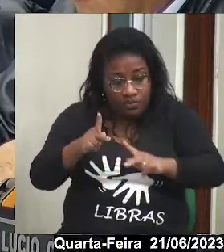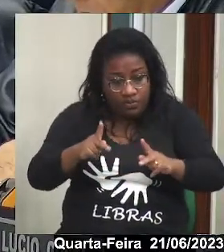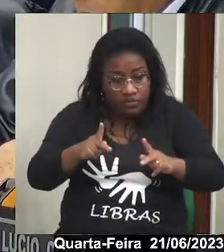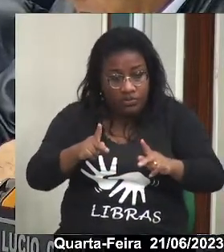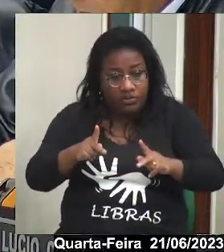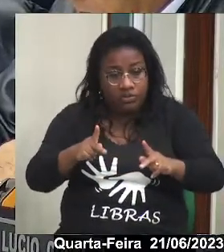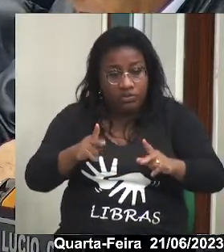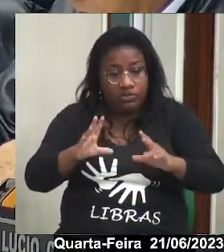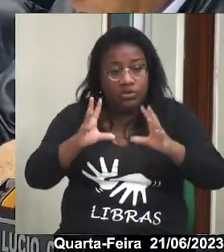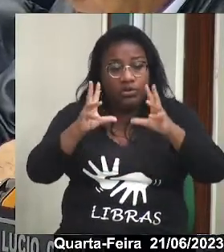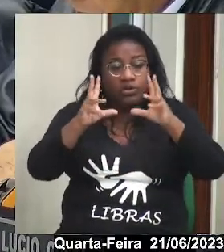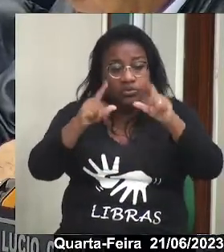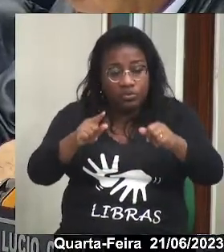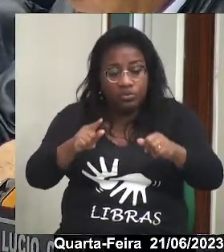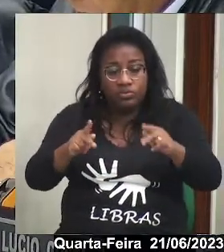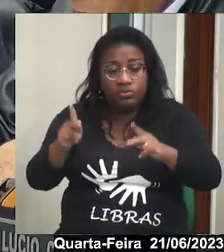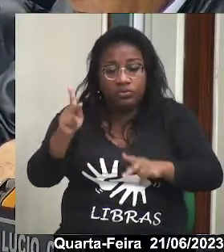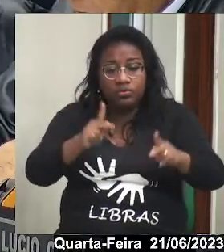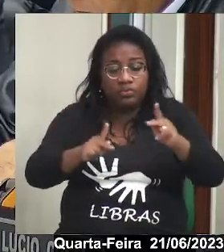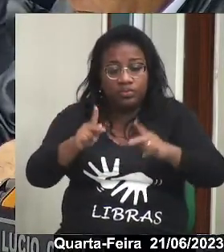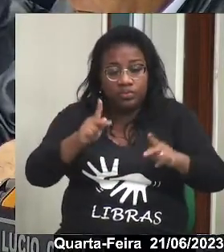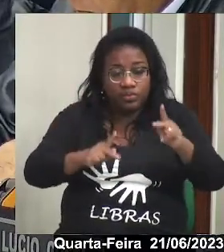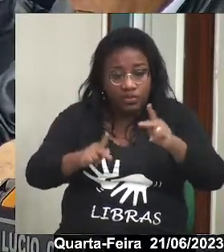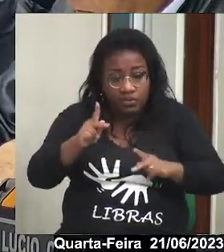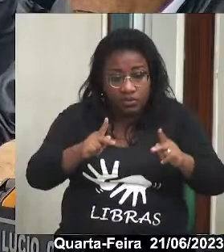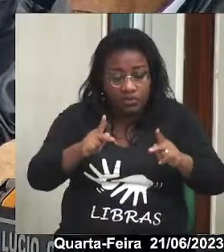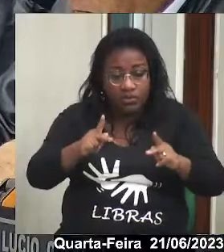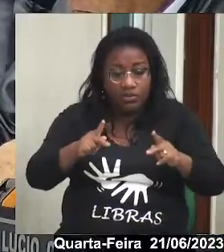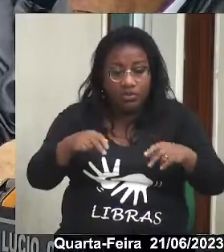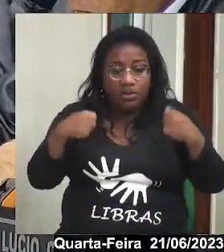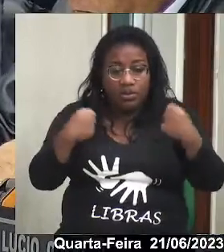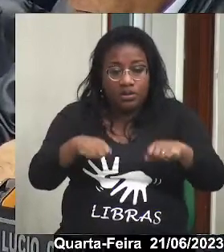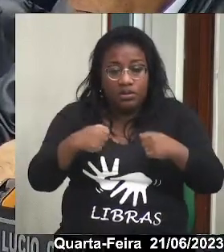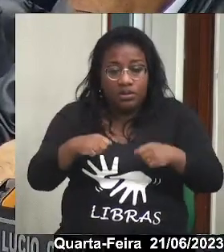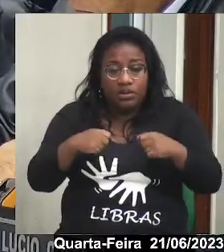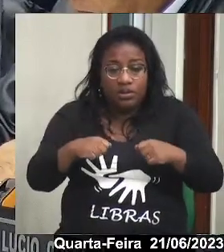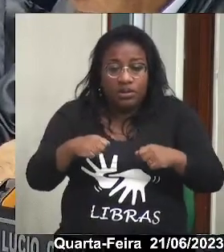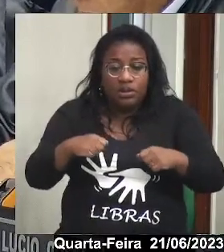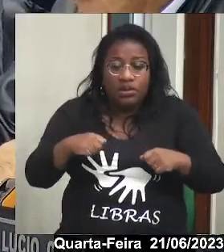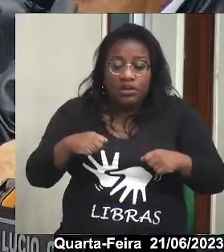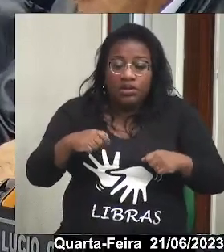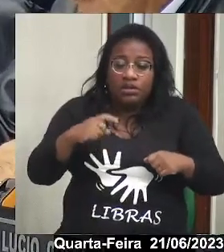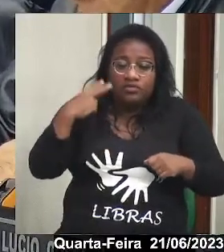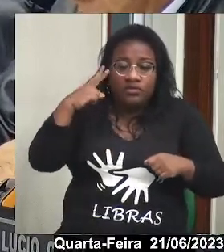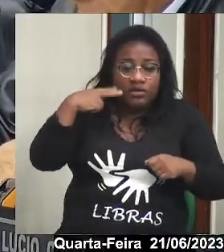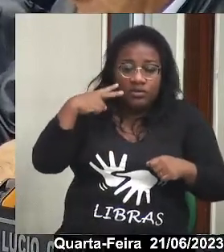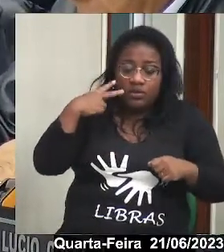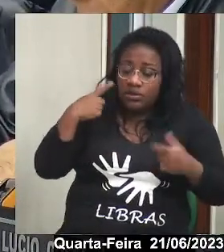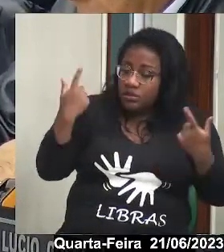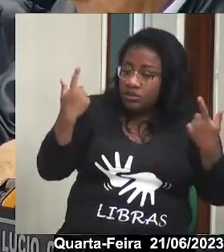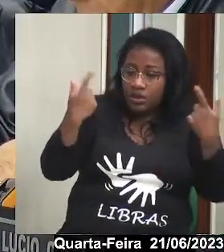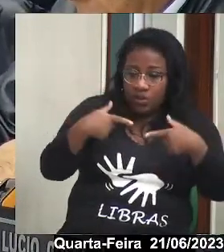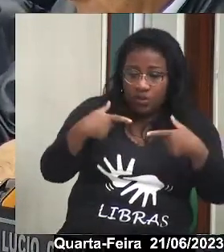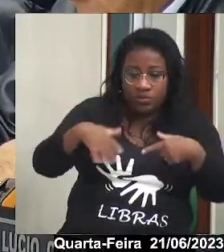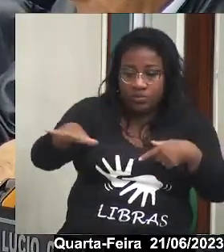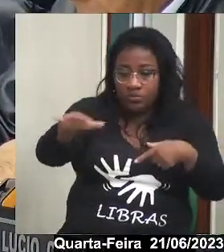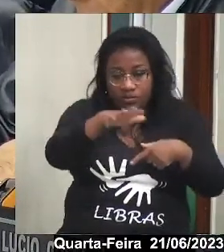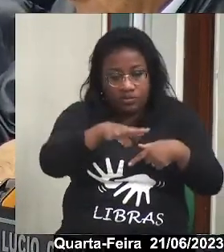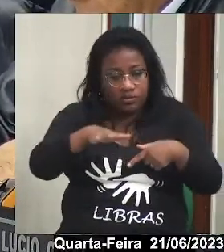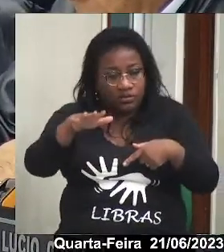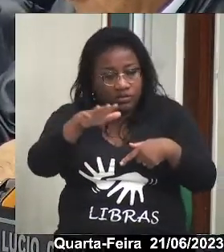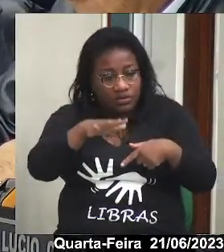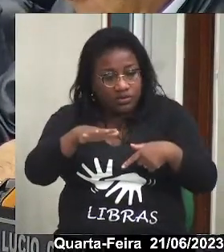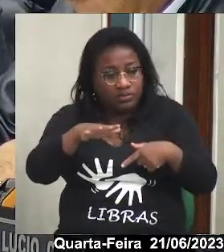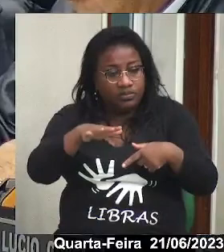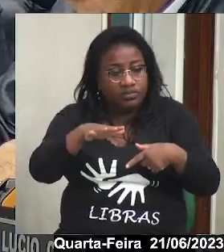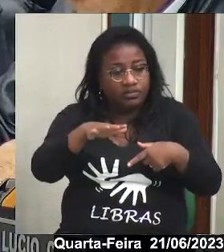defender o interesse do povo. Então, acredito que nenhum vereador aqui está contra vocês. Então, é ter mais aproximação, é pegar o